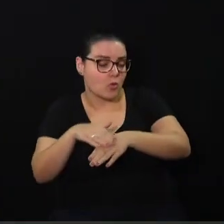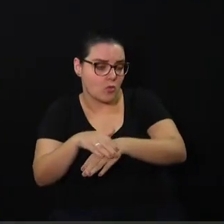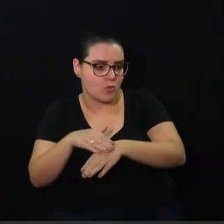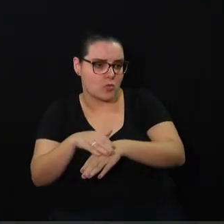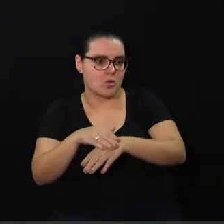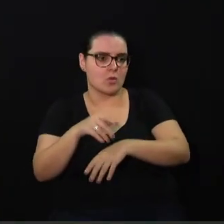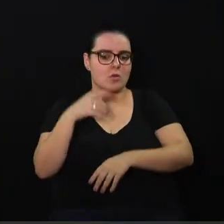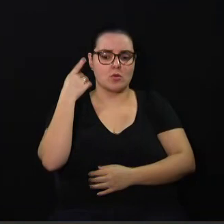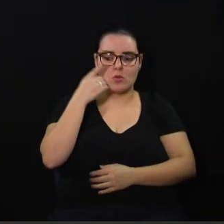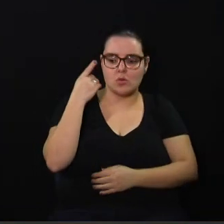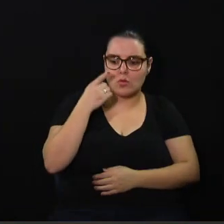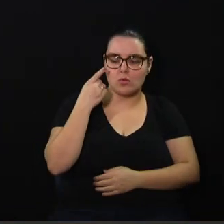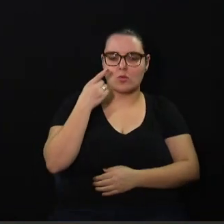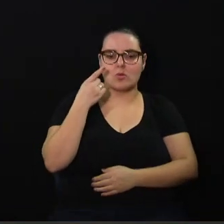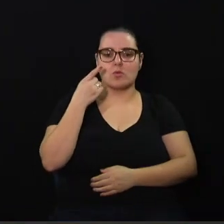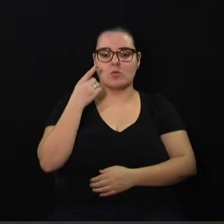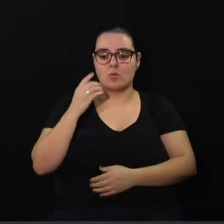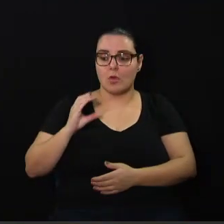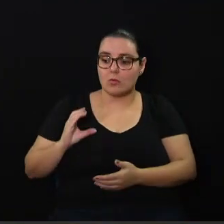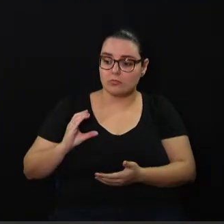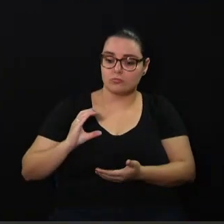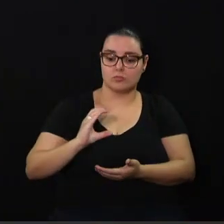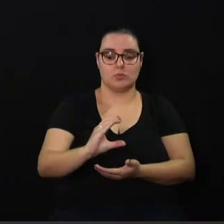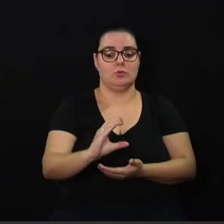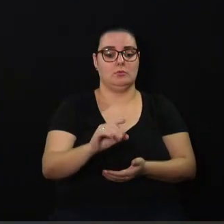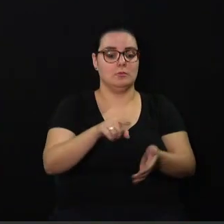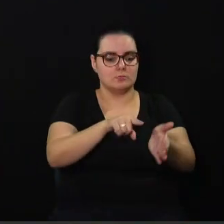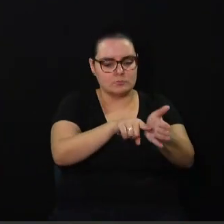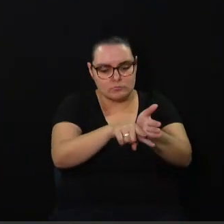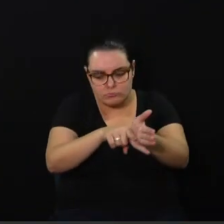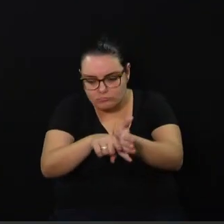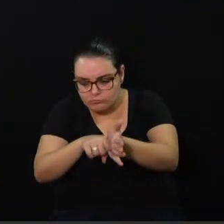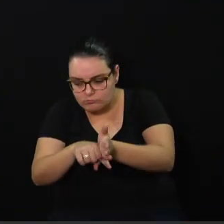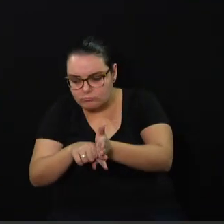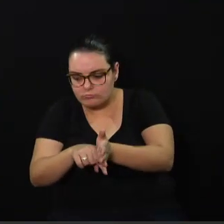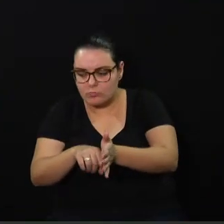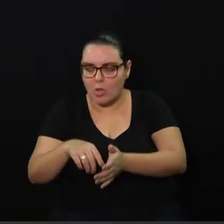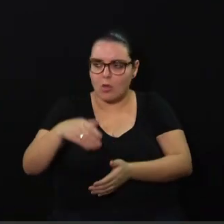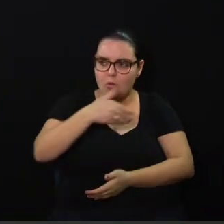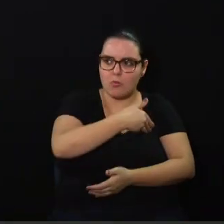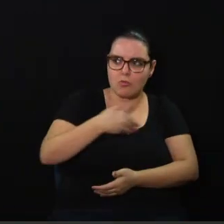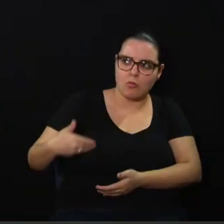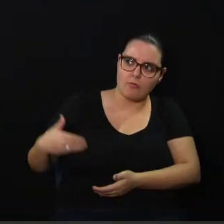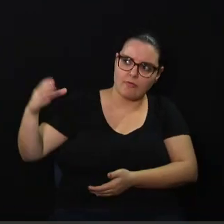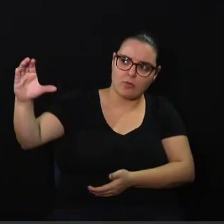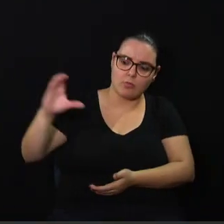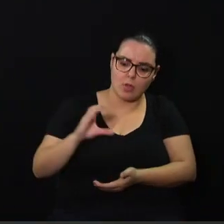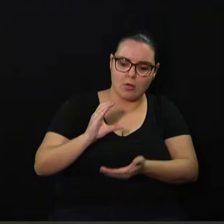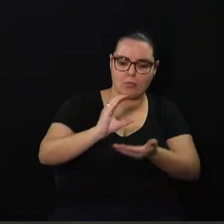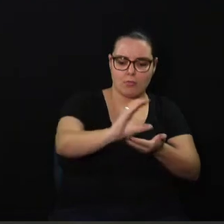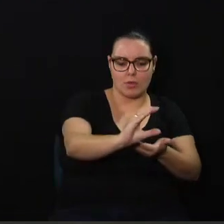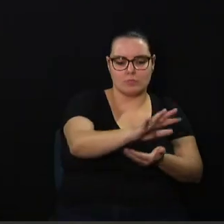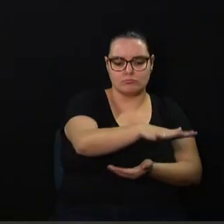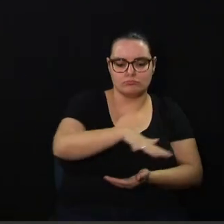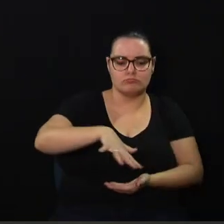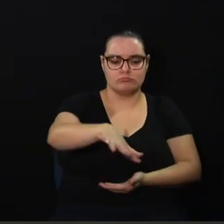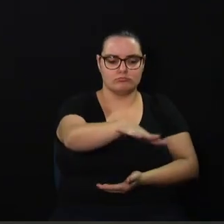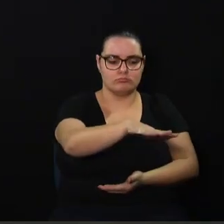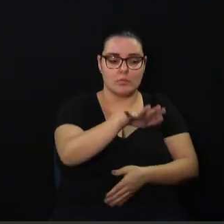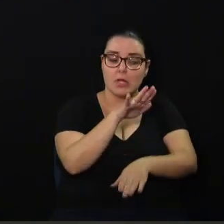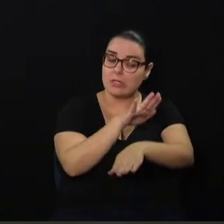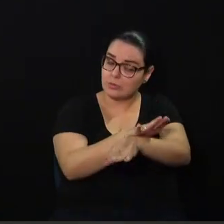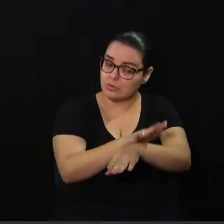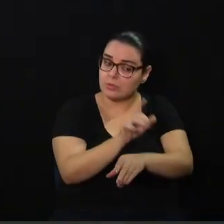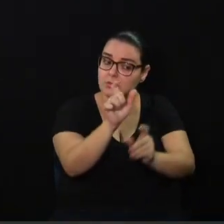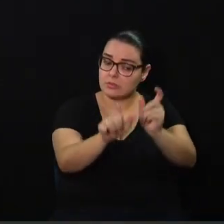importância de investimentos para pesquisa e para ajudar aquelas pessoas menos favorecidas